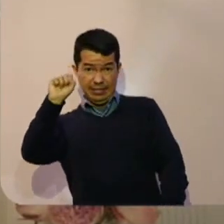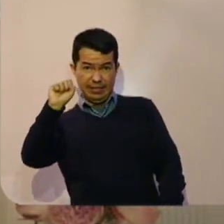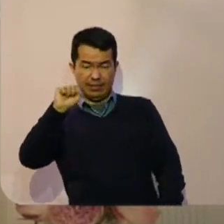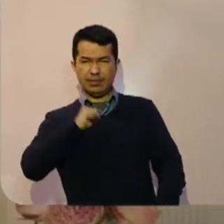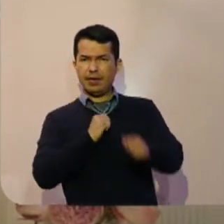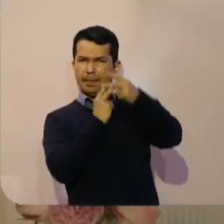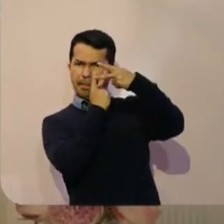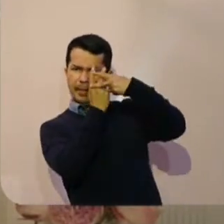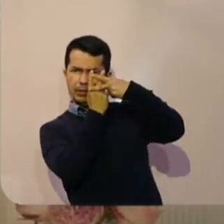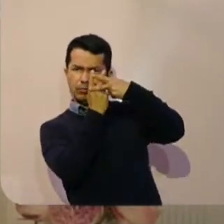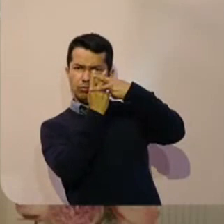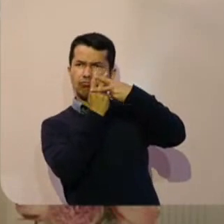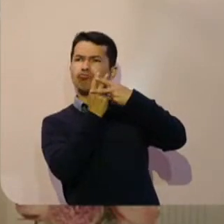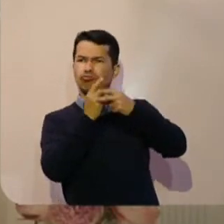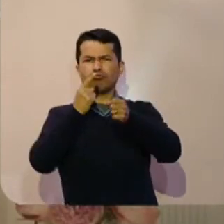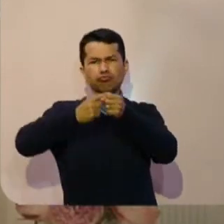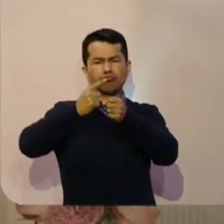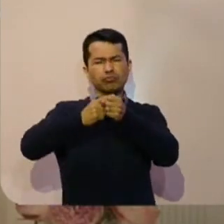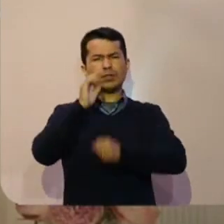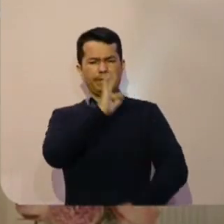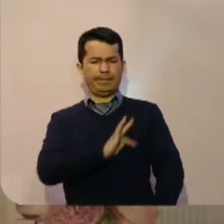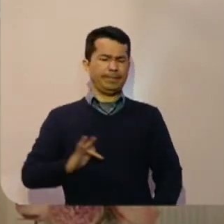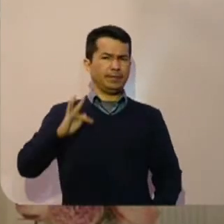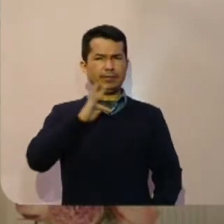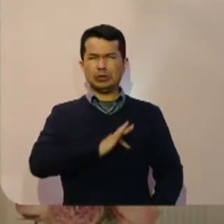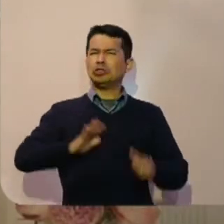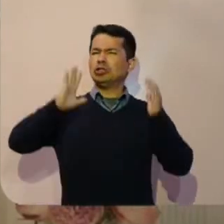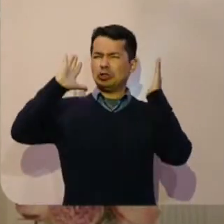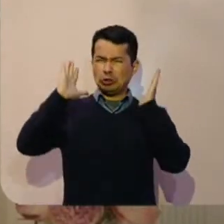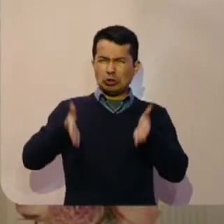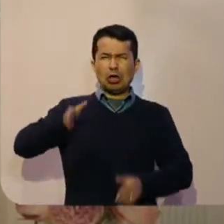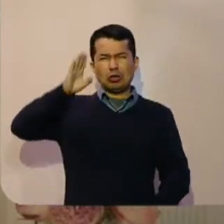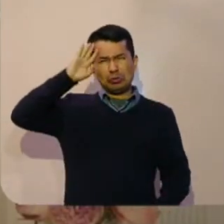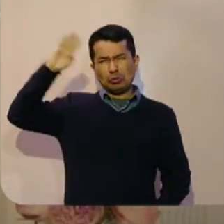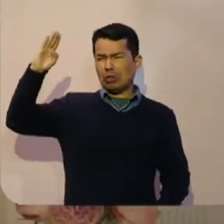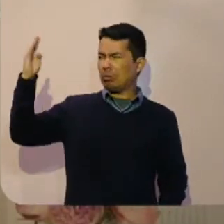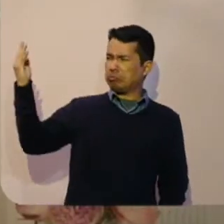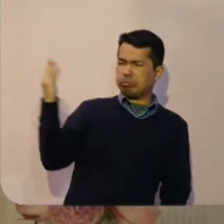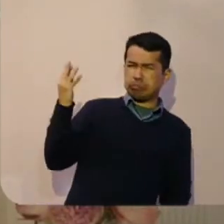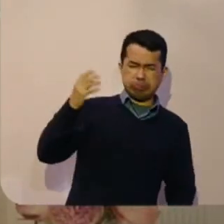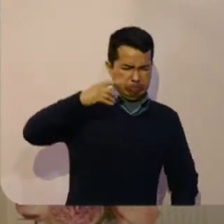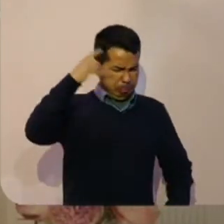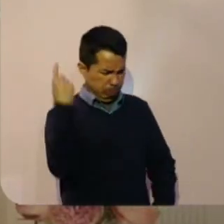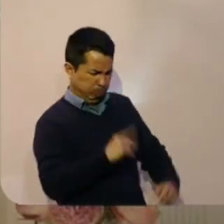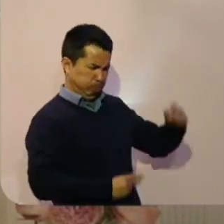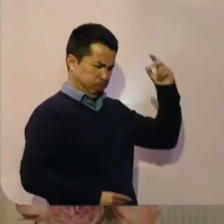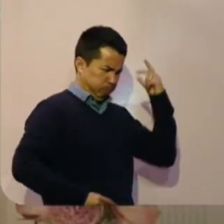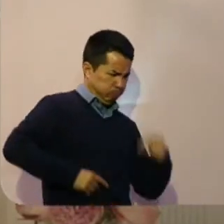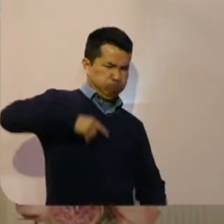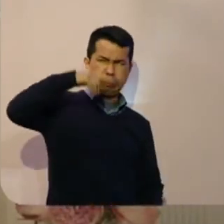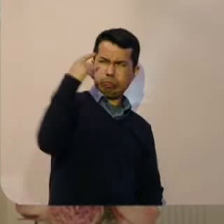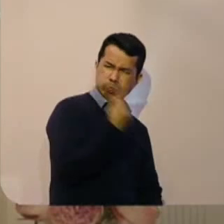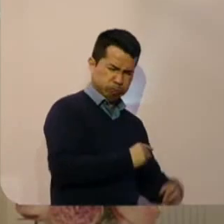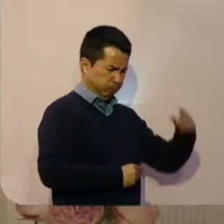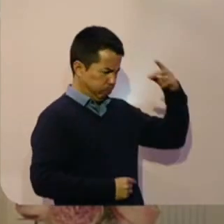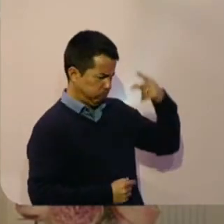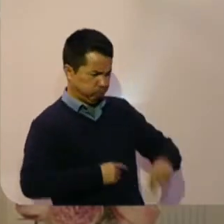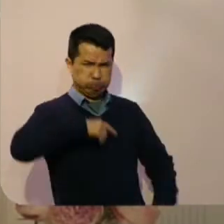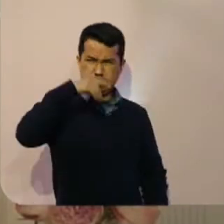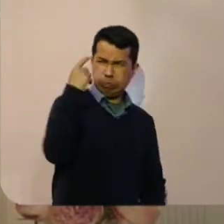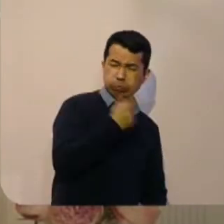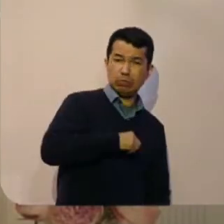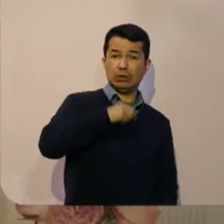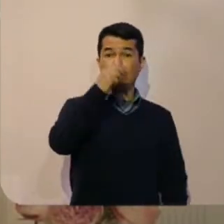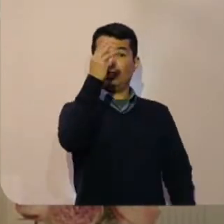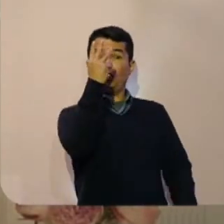Filipenses. E eles tinham sido torturados, 39 chibatadas eles tinham levado. E eles